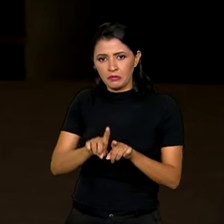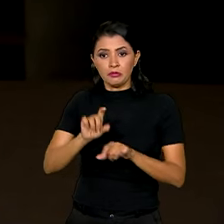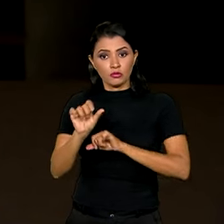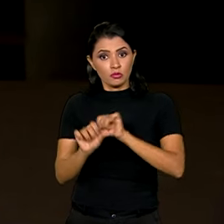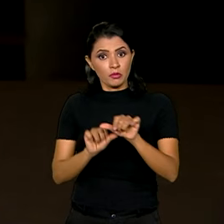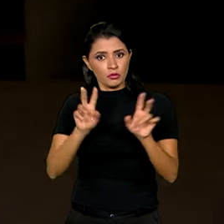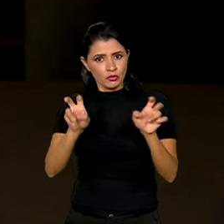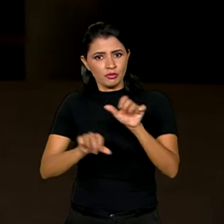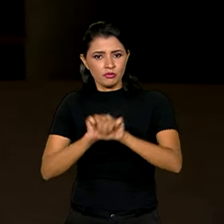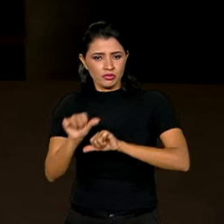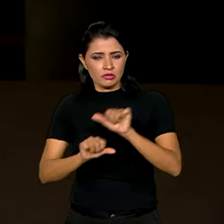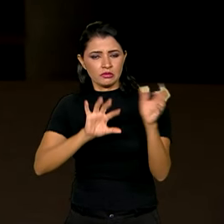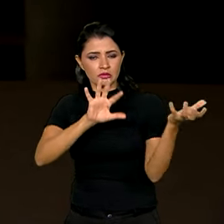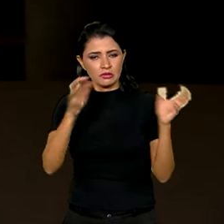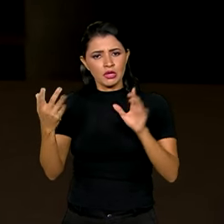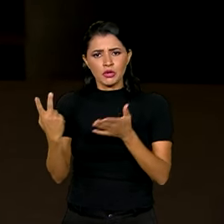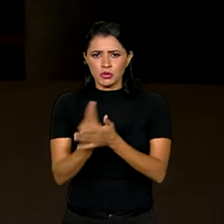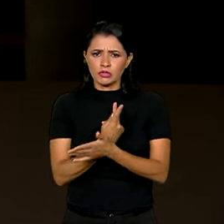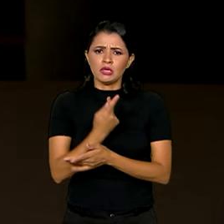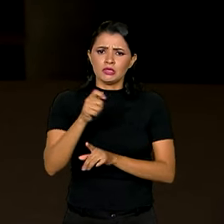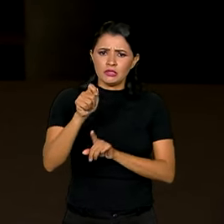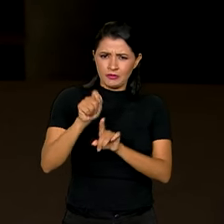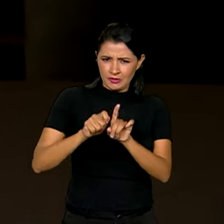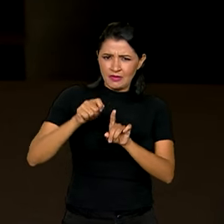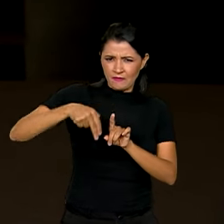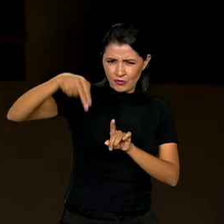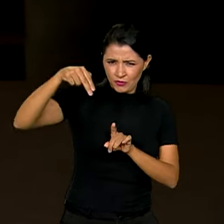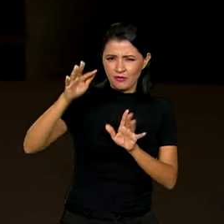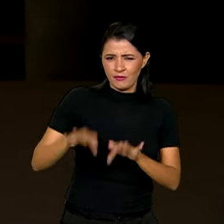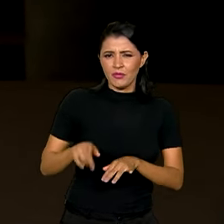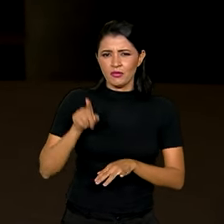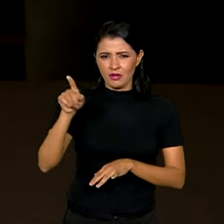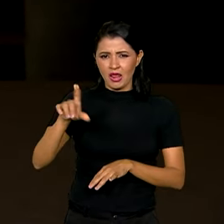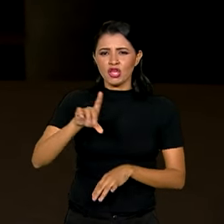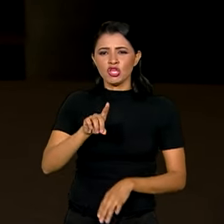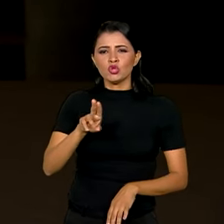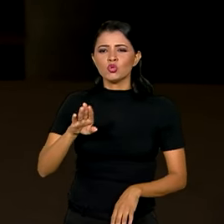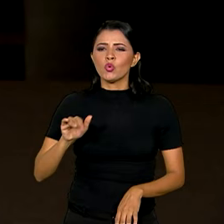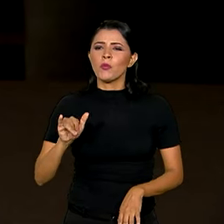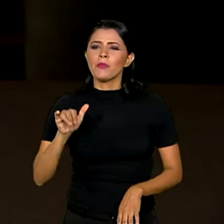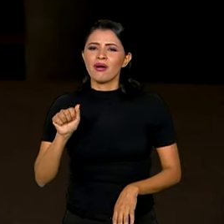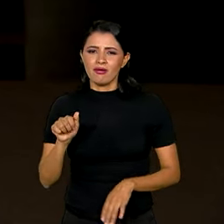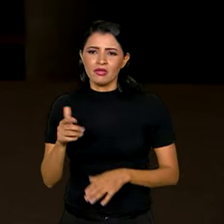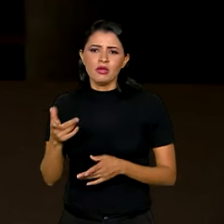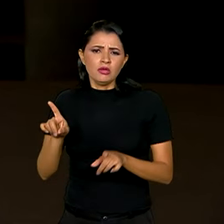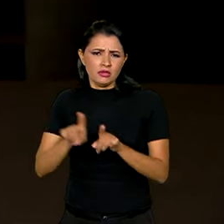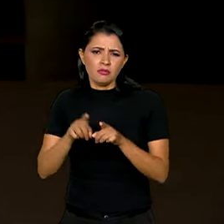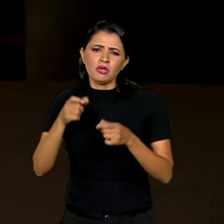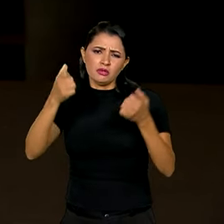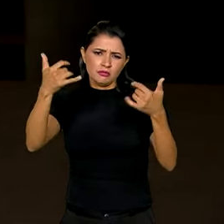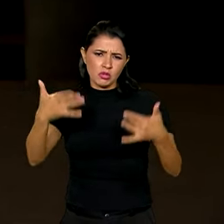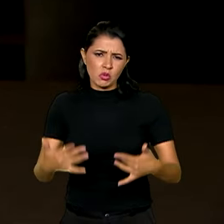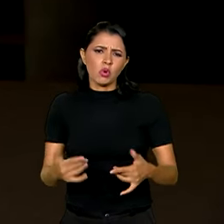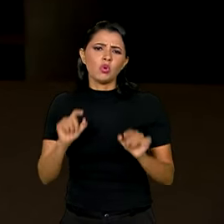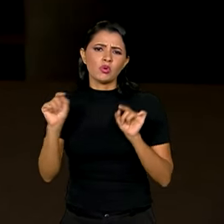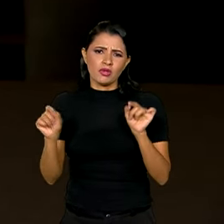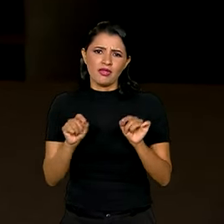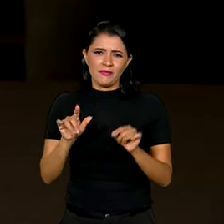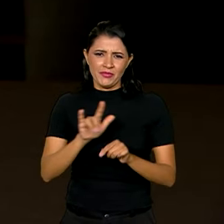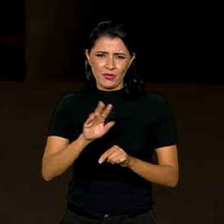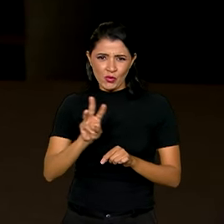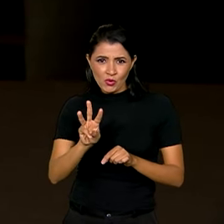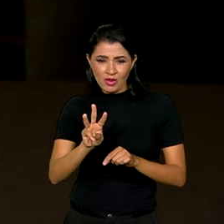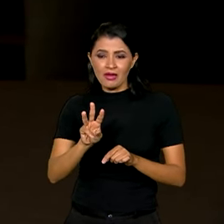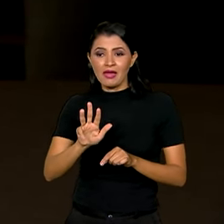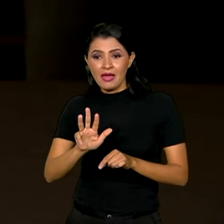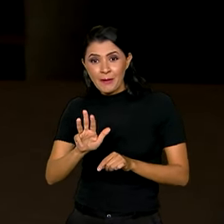Mudanças Climáticas, que acontece no final de novembro, em Dubai. O presidente Lula adiantou que será a sua primeira viagem